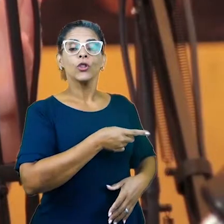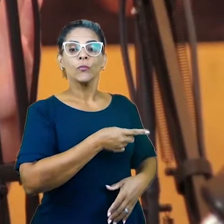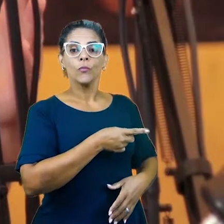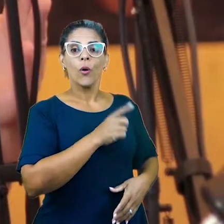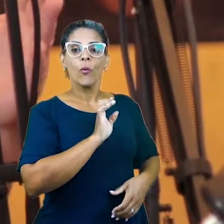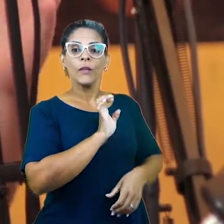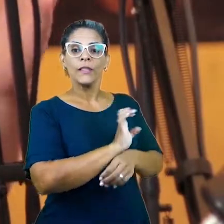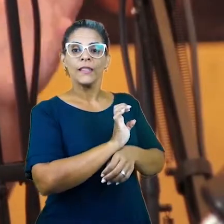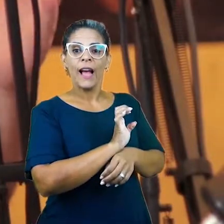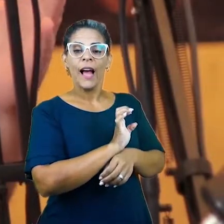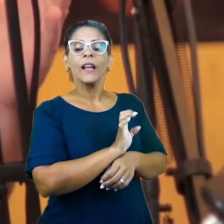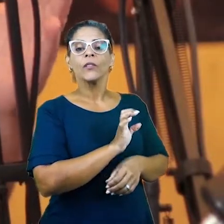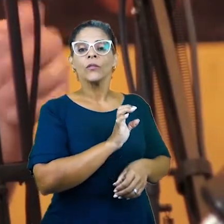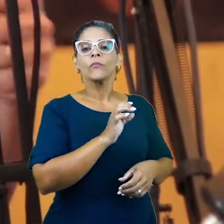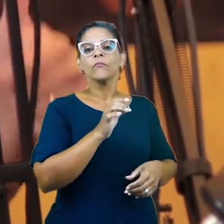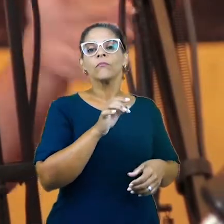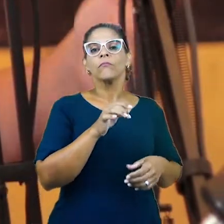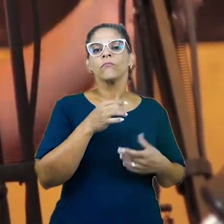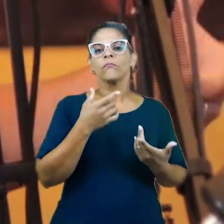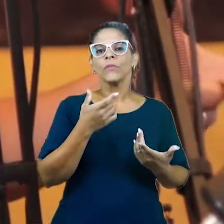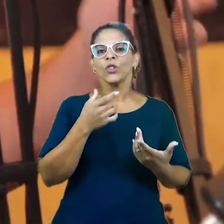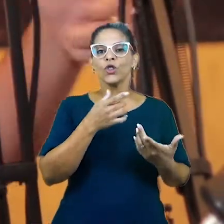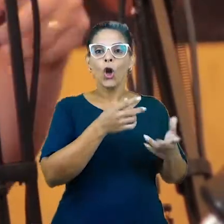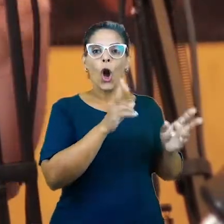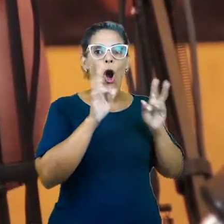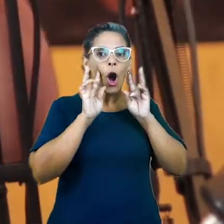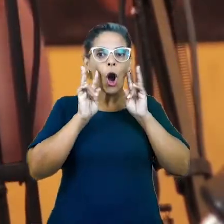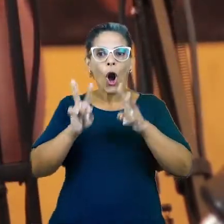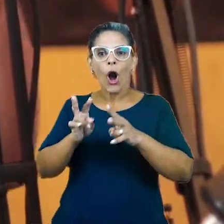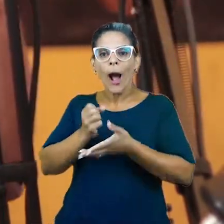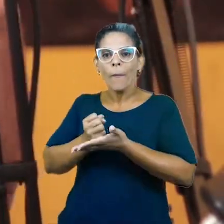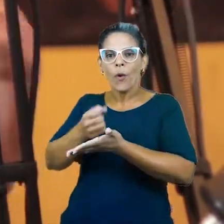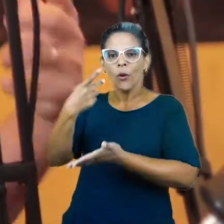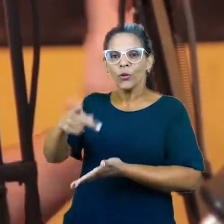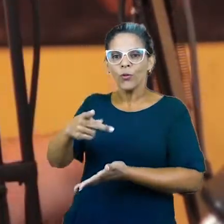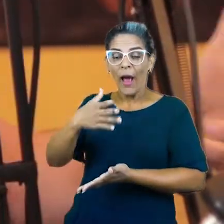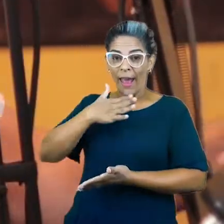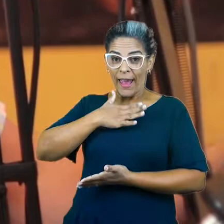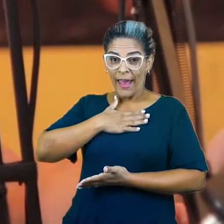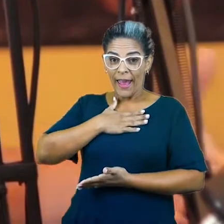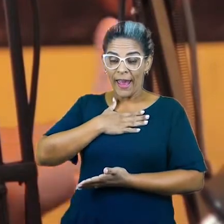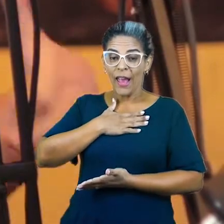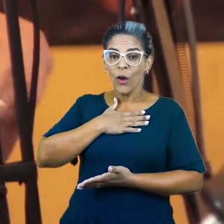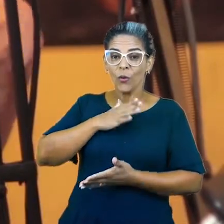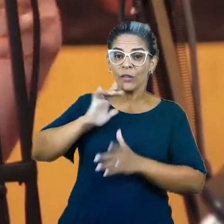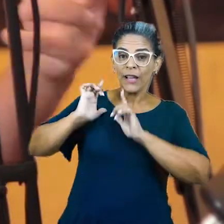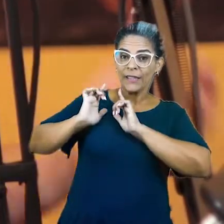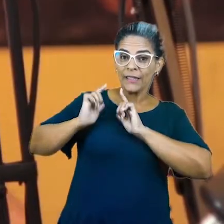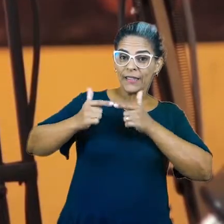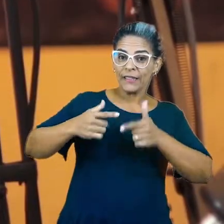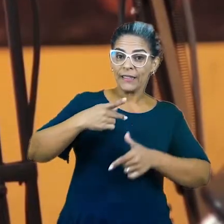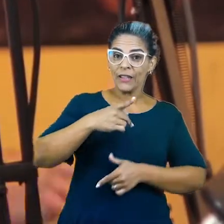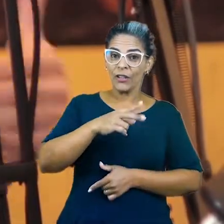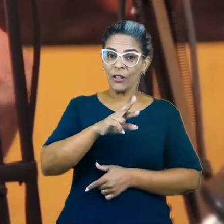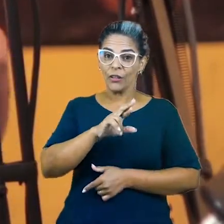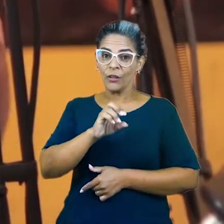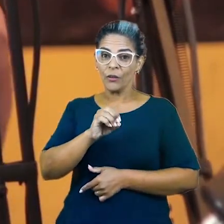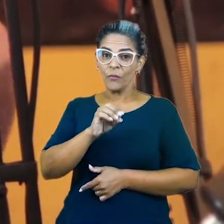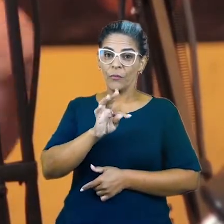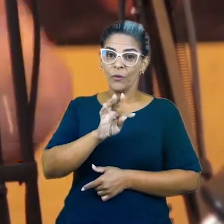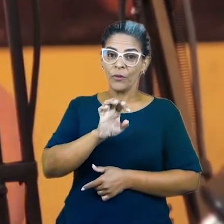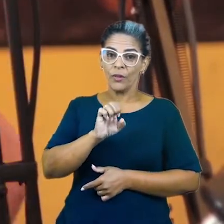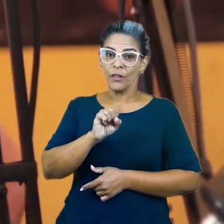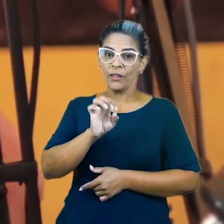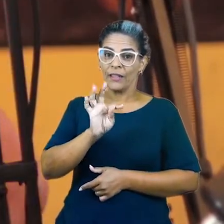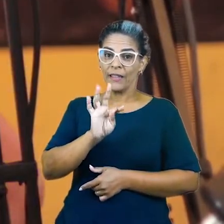Estado cumpra os seus interesses, o interesse de uma determinada religião. Então eu, o protestante, a tradição protestante,